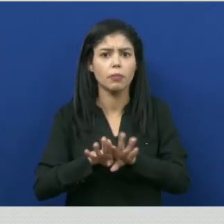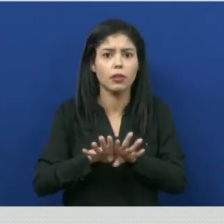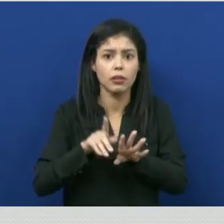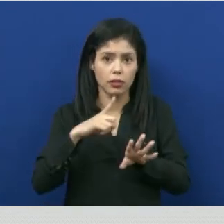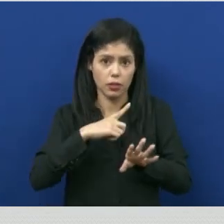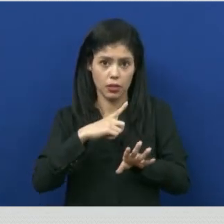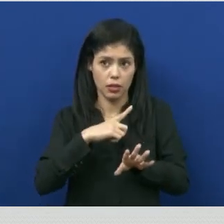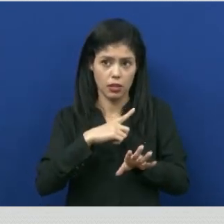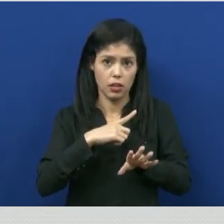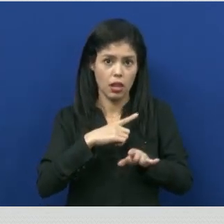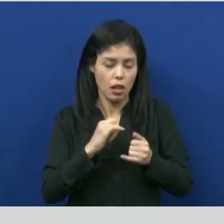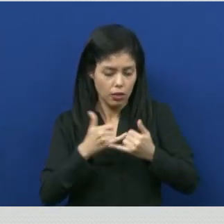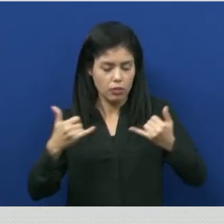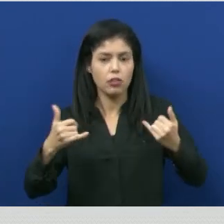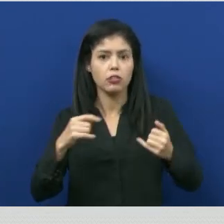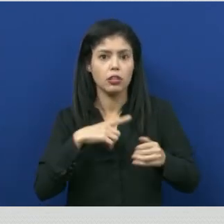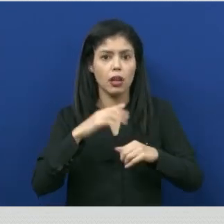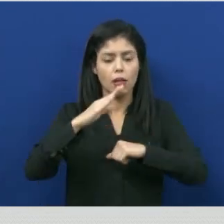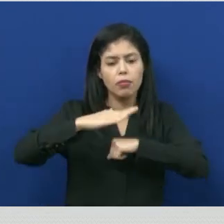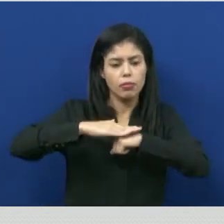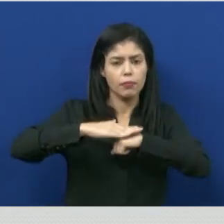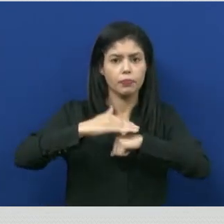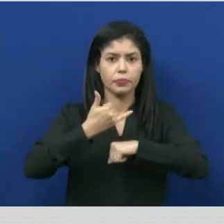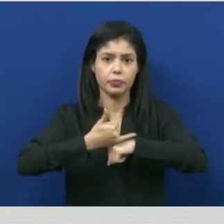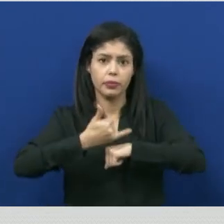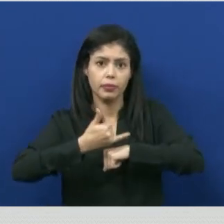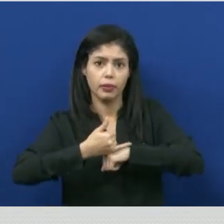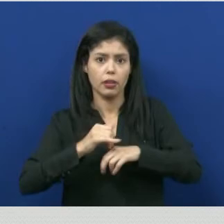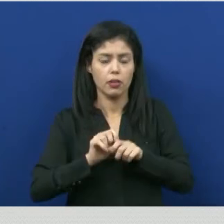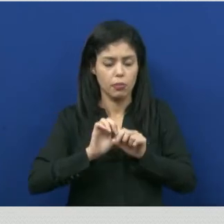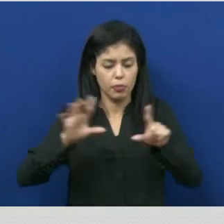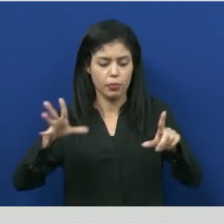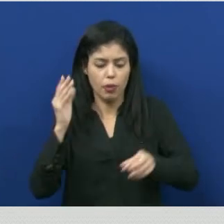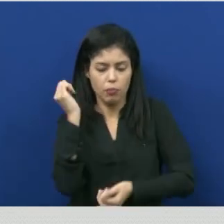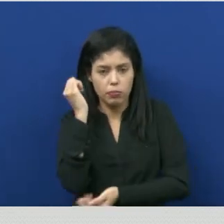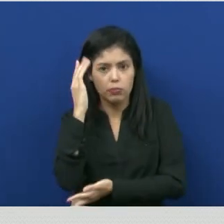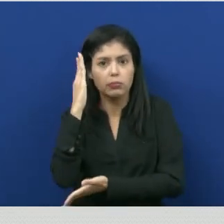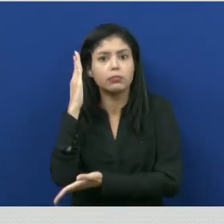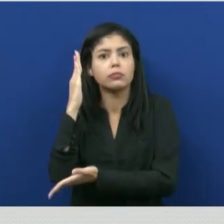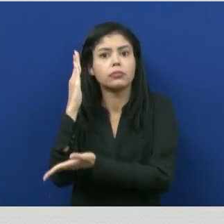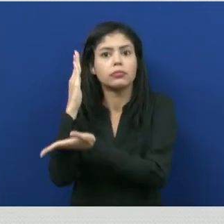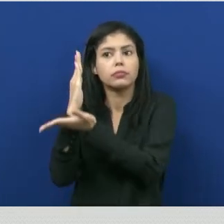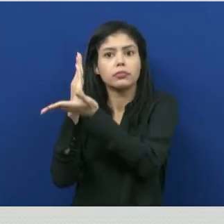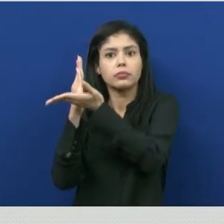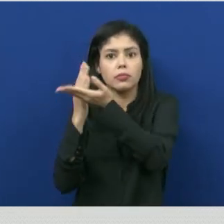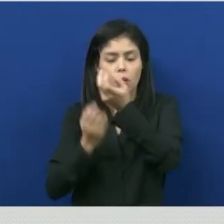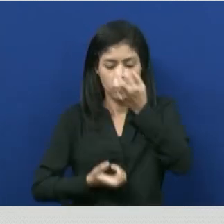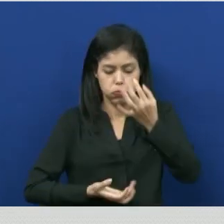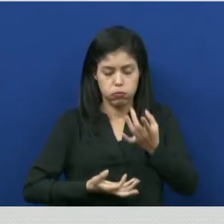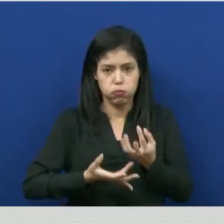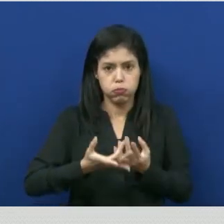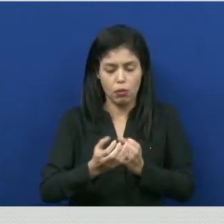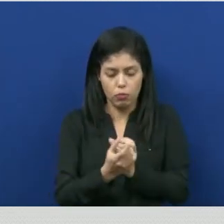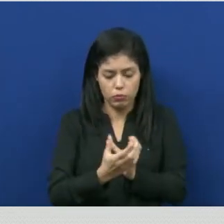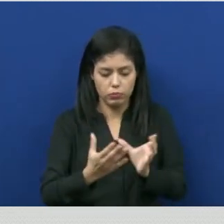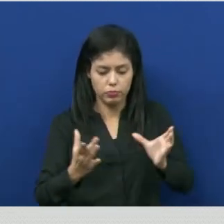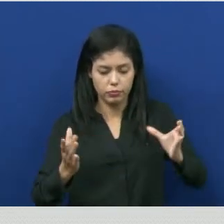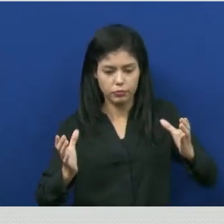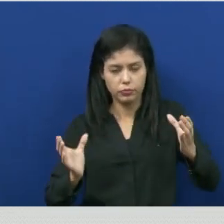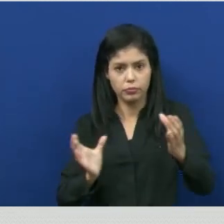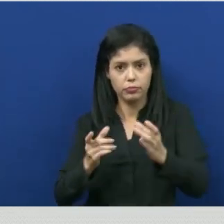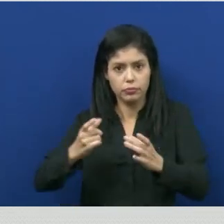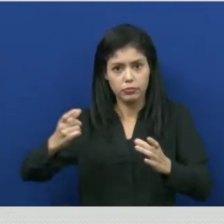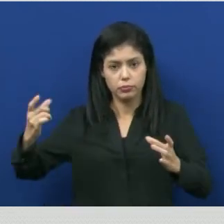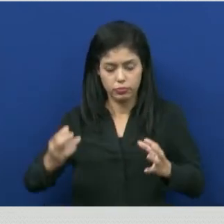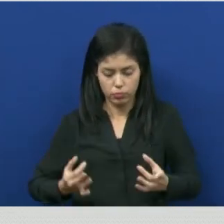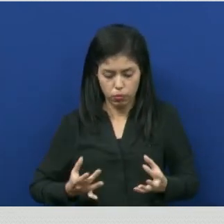que essa energia térmica ela vai ser transmitida ao longo de todo o material com mais facilidade, pelo fato de a